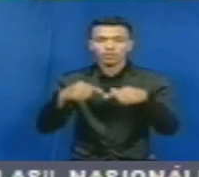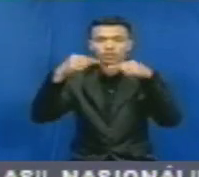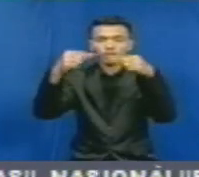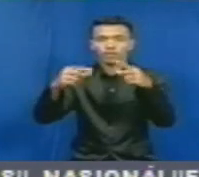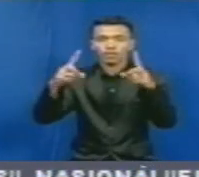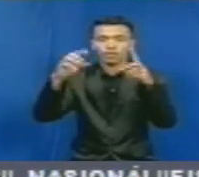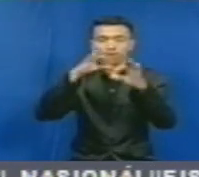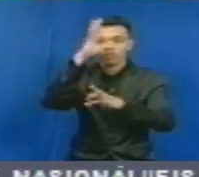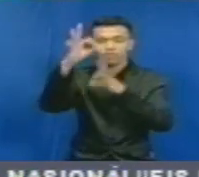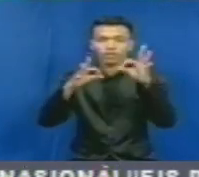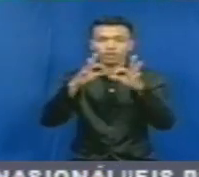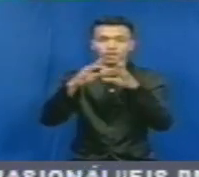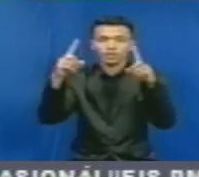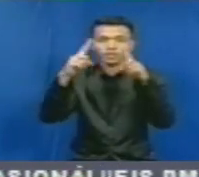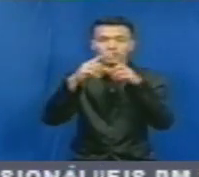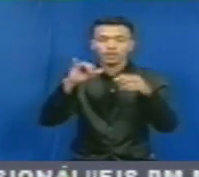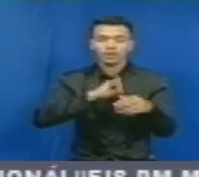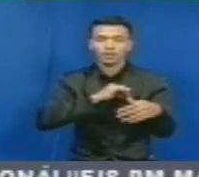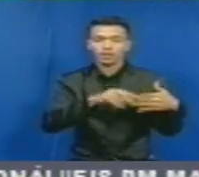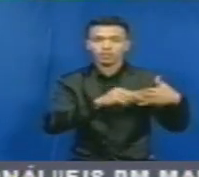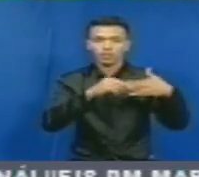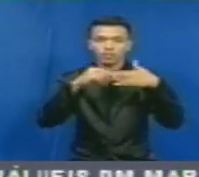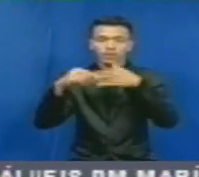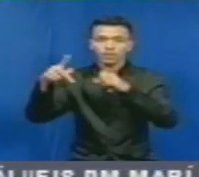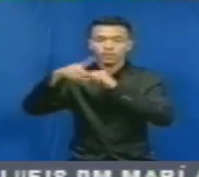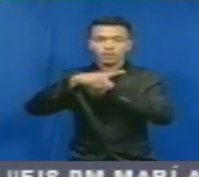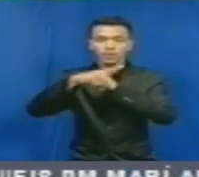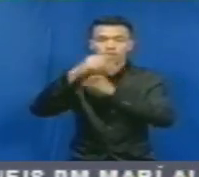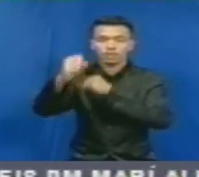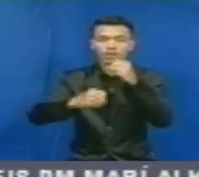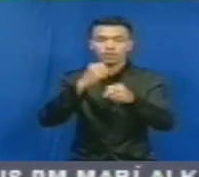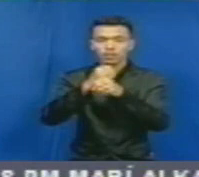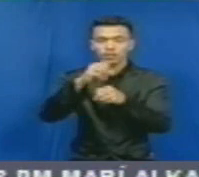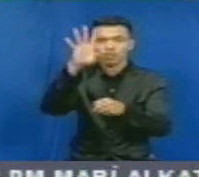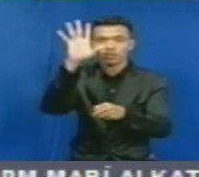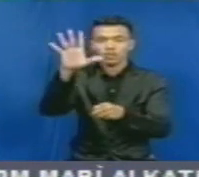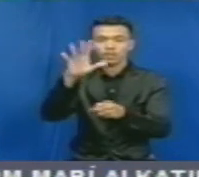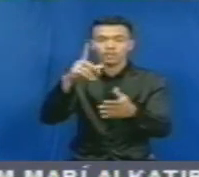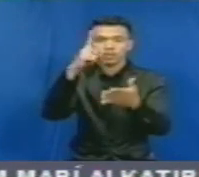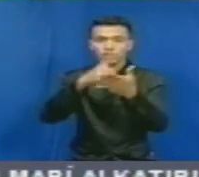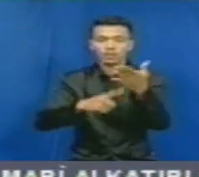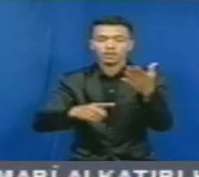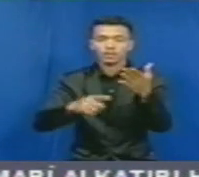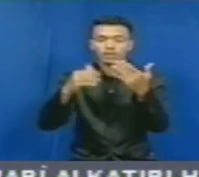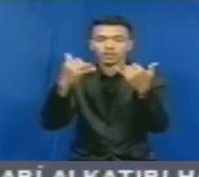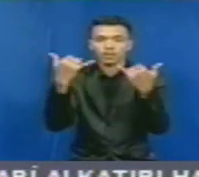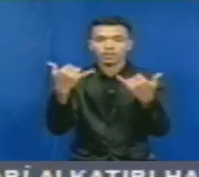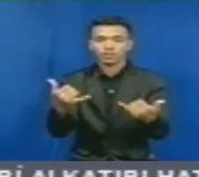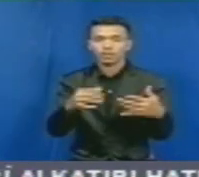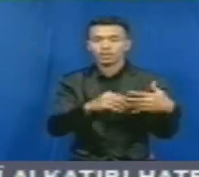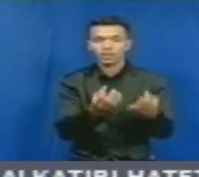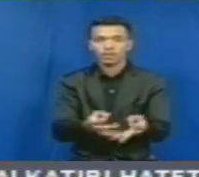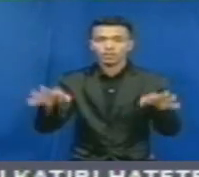toma com o ato líder a partir do né, Batinan Lima. Portanto, sair de Macá agora sai prioridade número